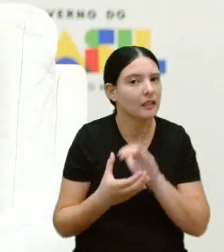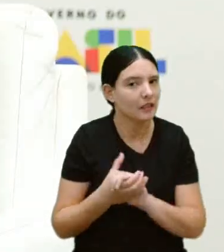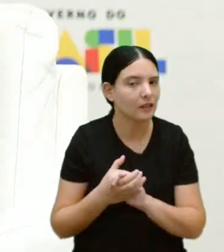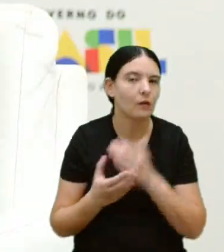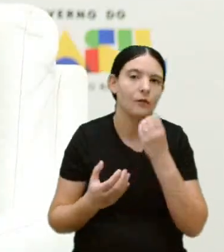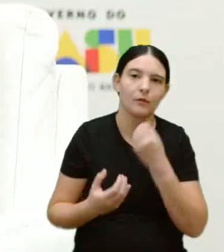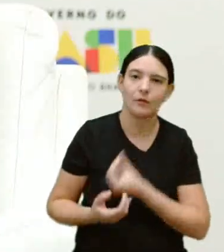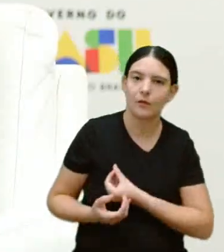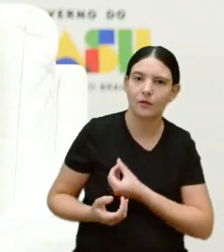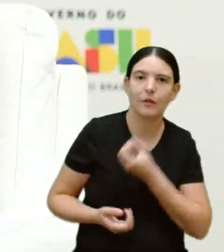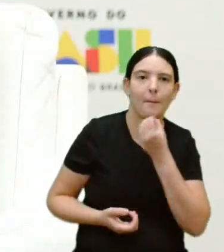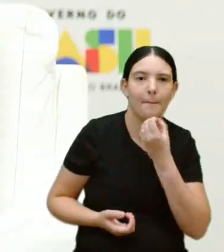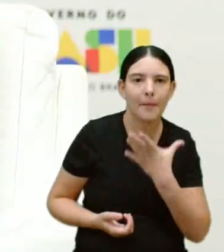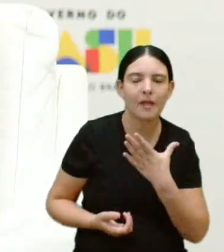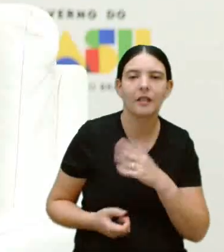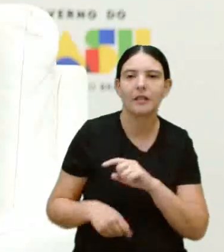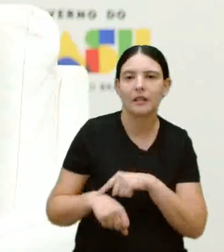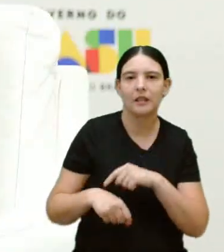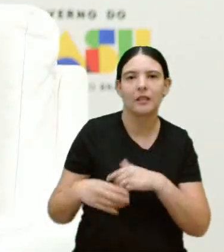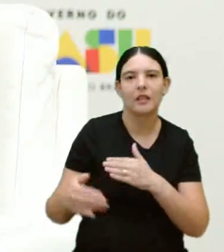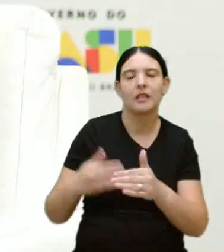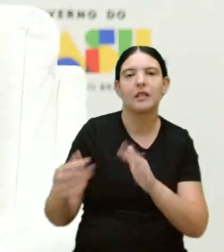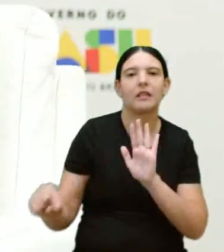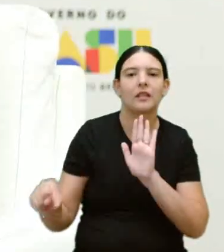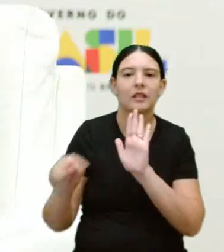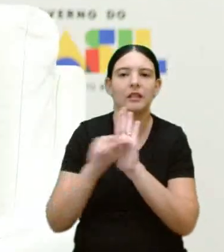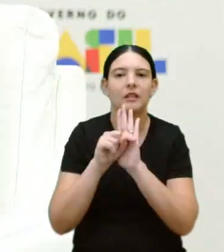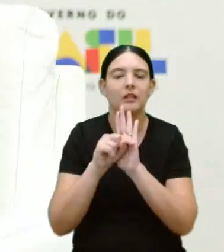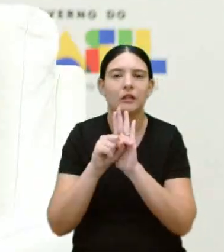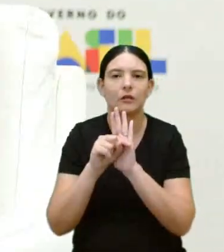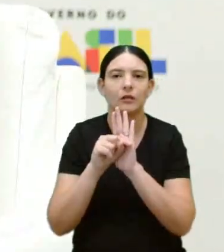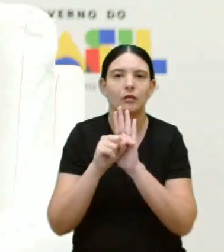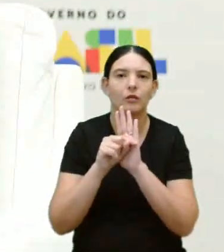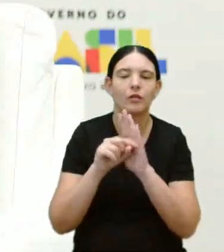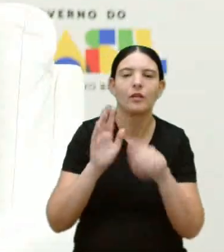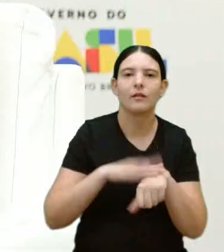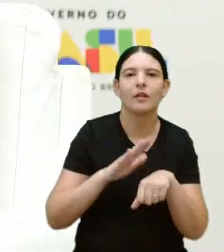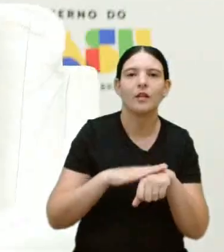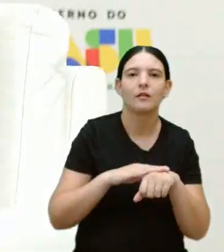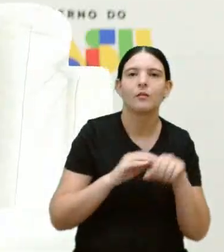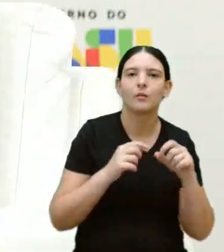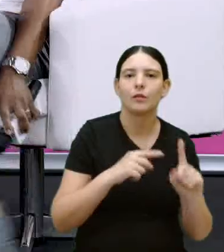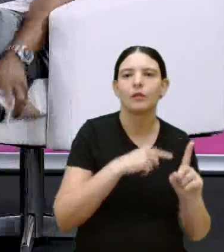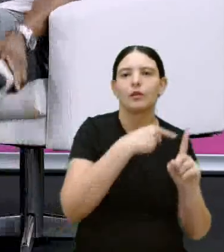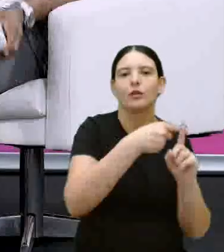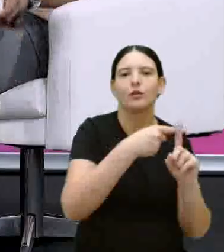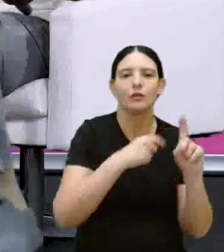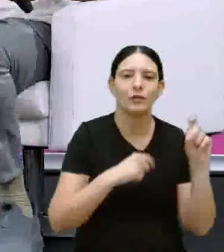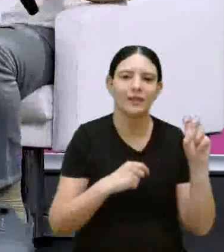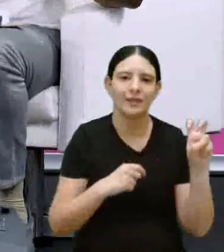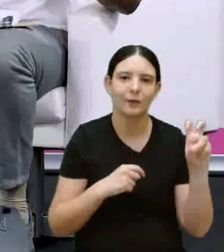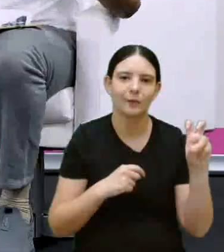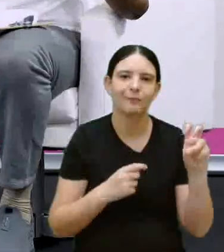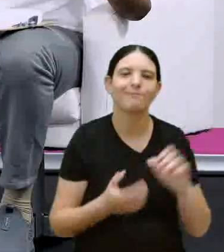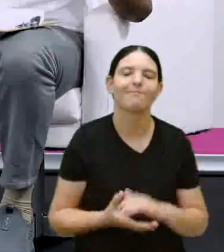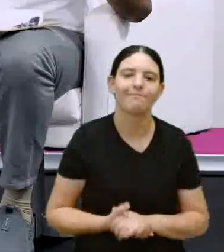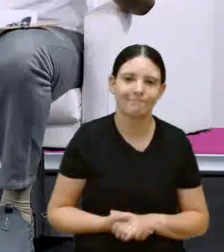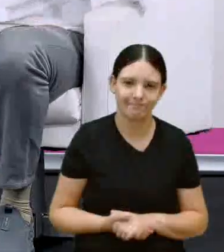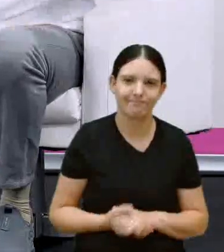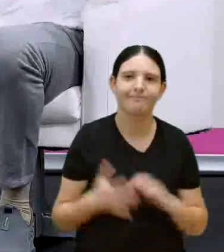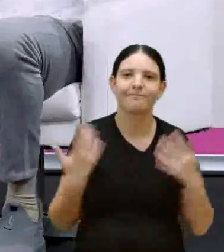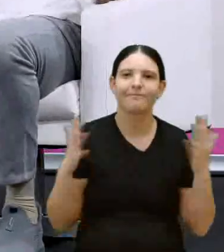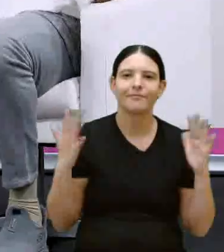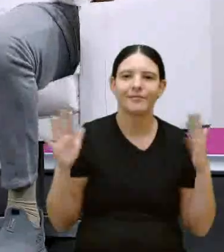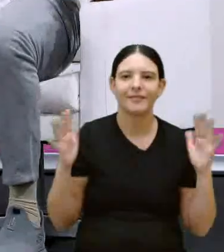tempo, a cada interação negativa, fazem 5 positivas. É isso. Renato sorri largamente. É